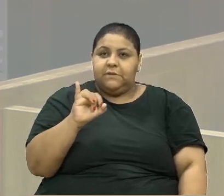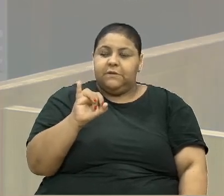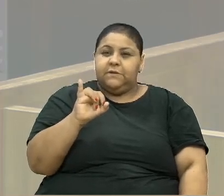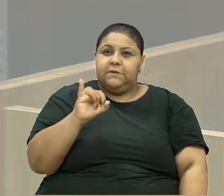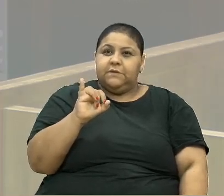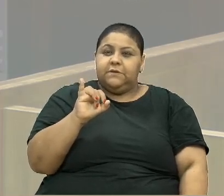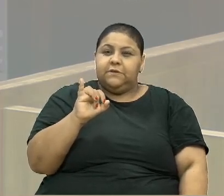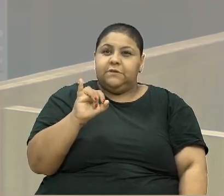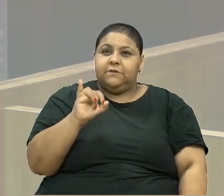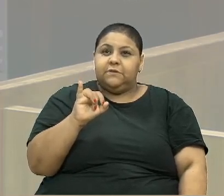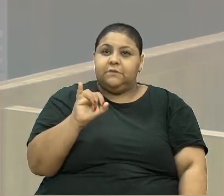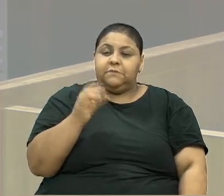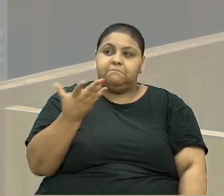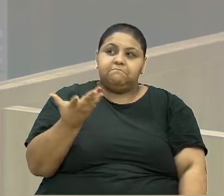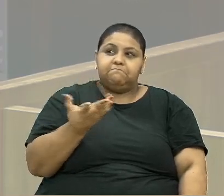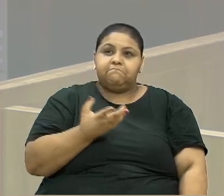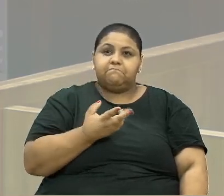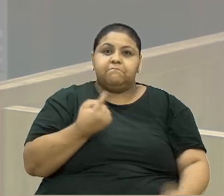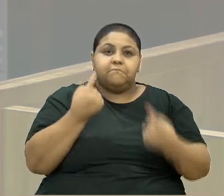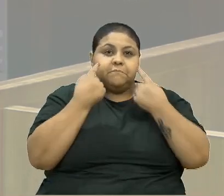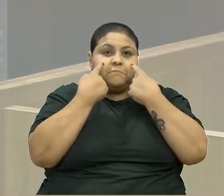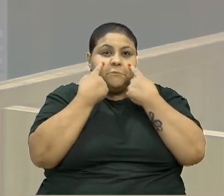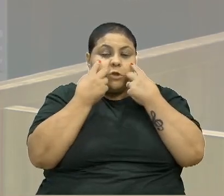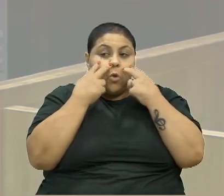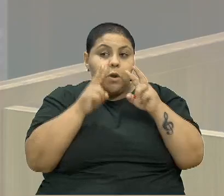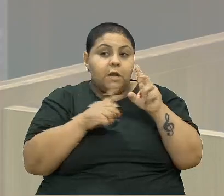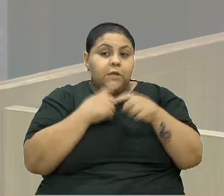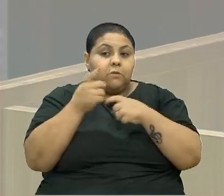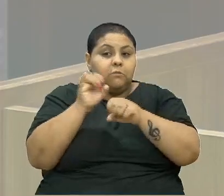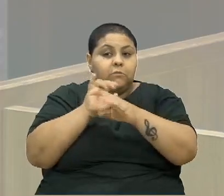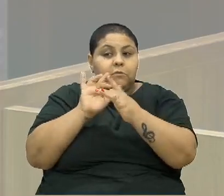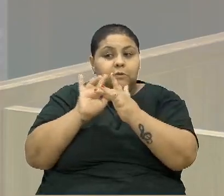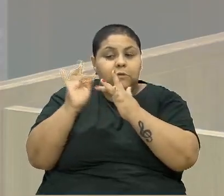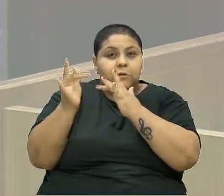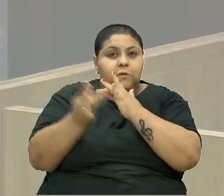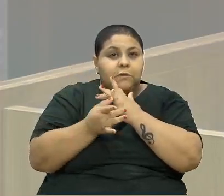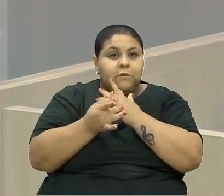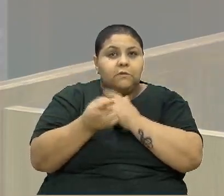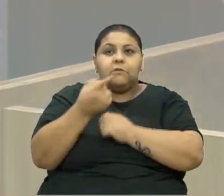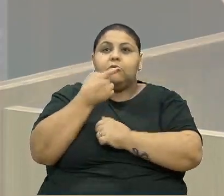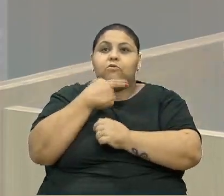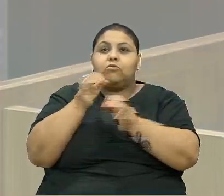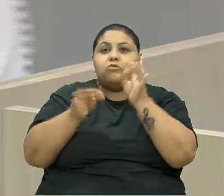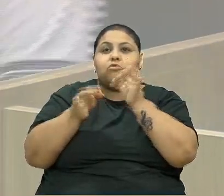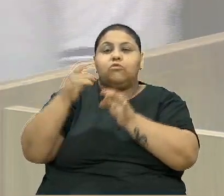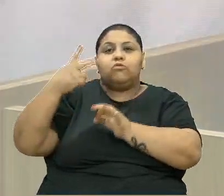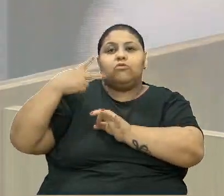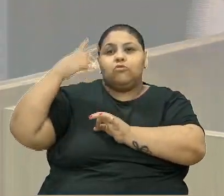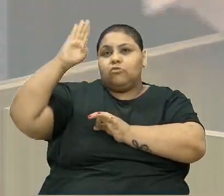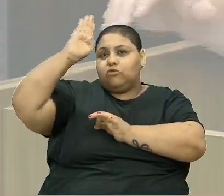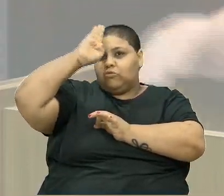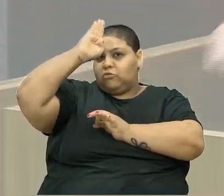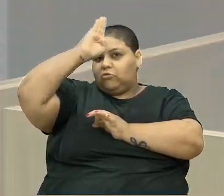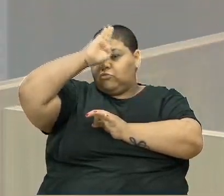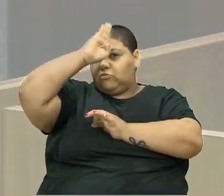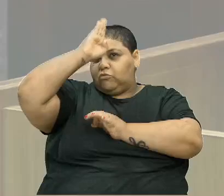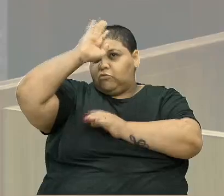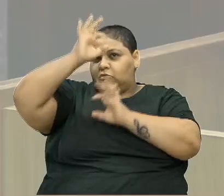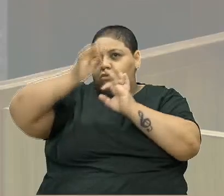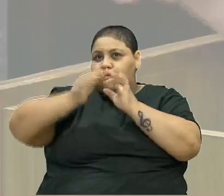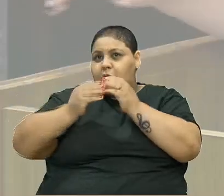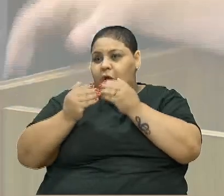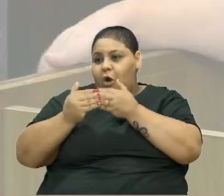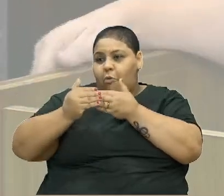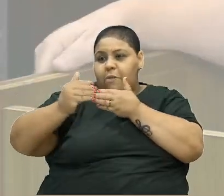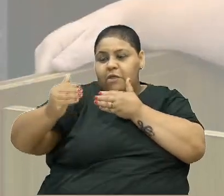aí, olhando algumas pessoas na rede social, elas gostam de fazer o julgamento, né? O vereador Bressan estendeu o feriadão como eu